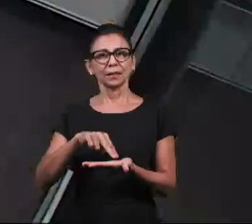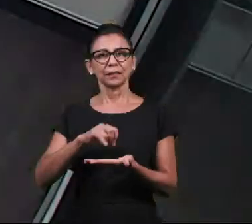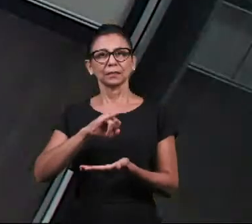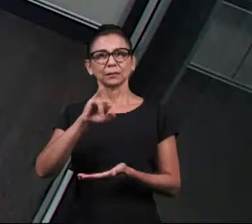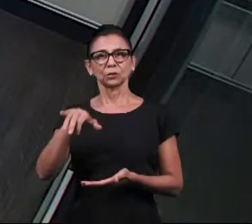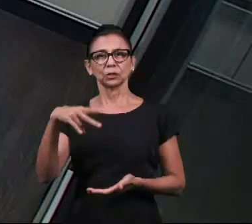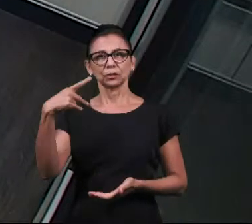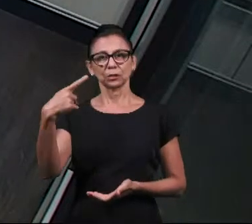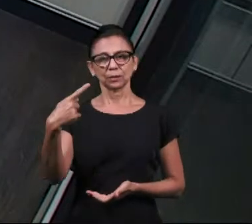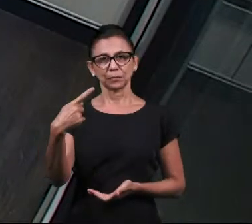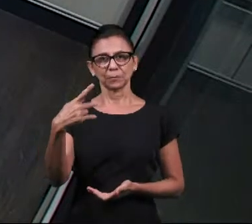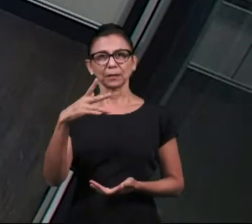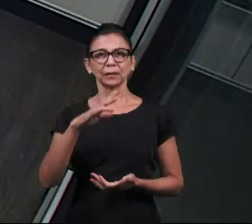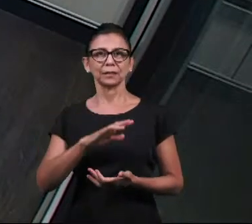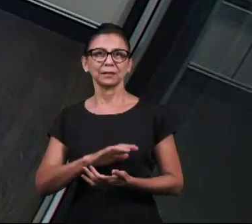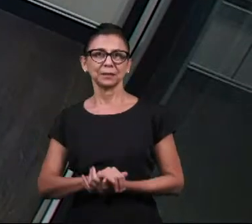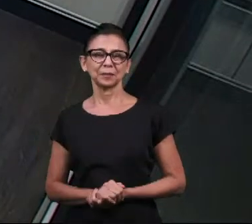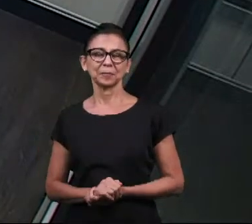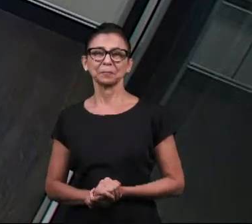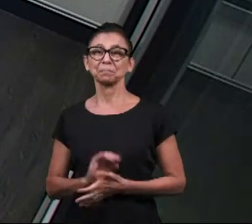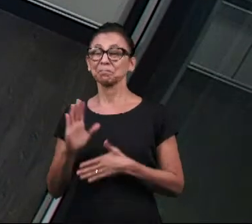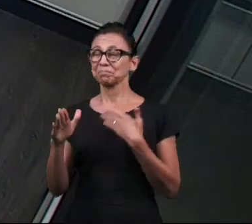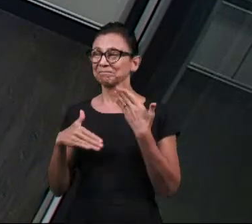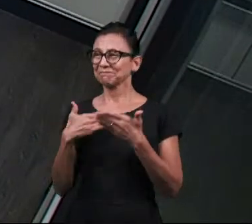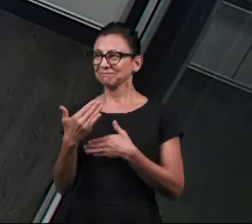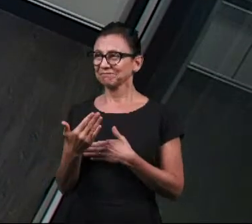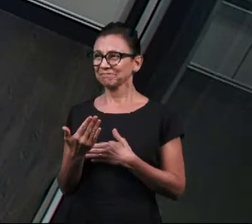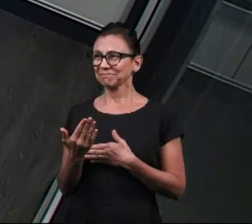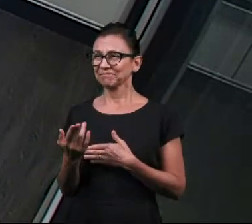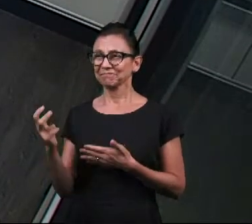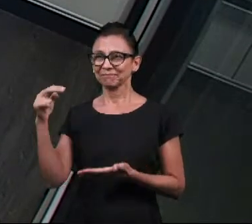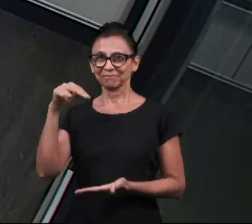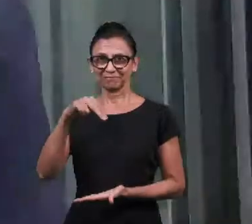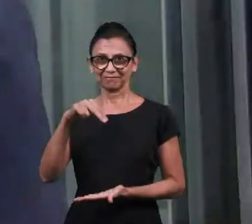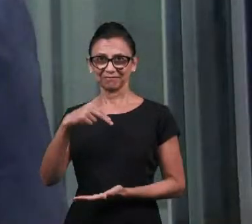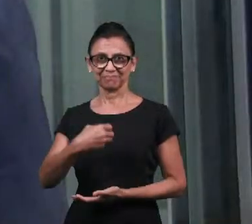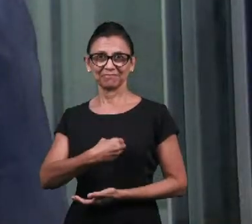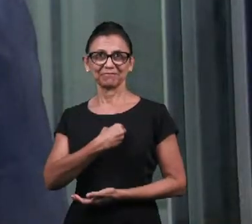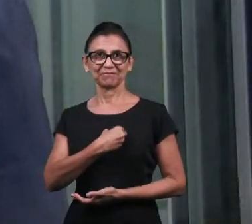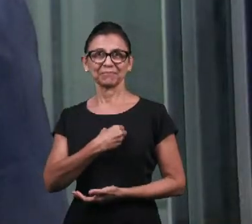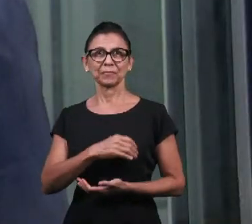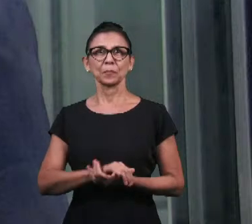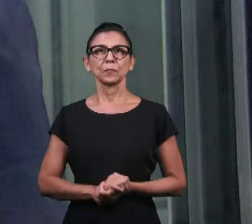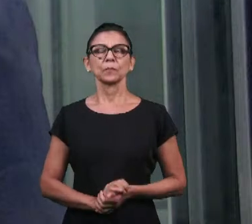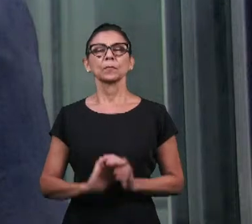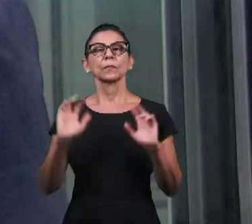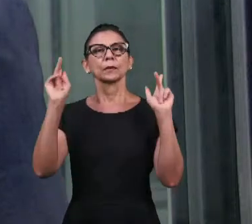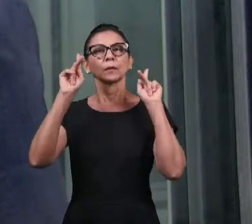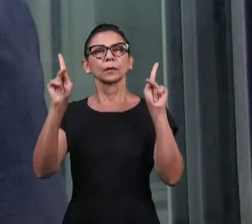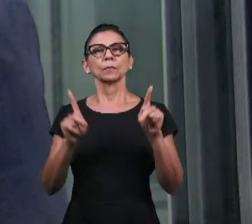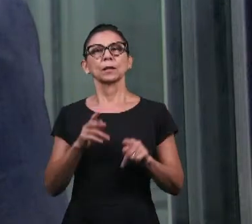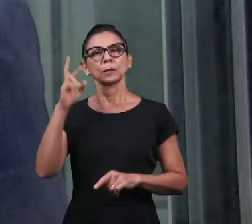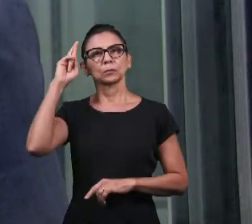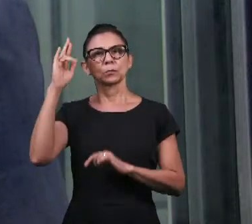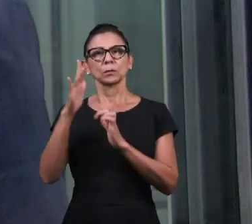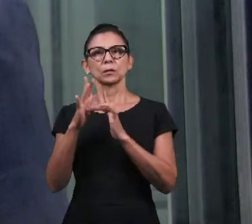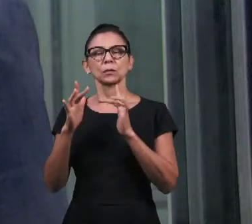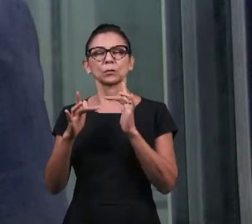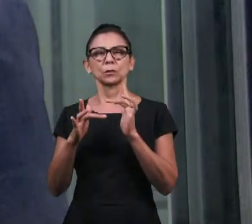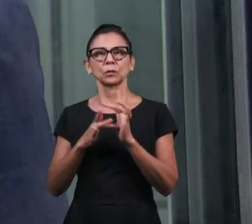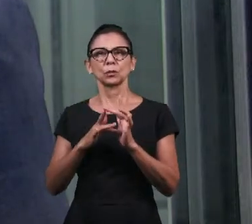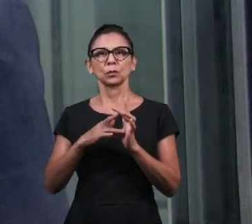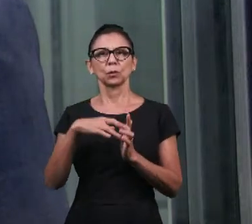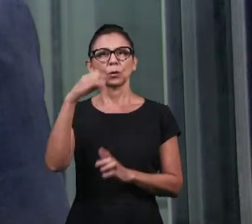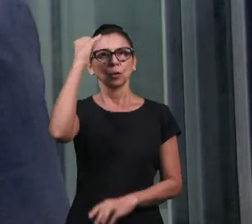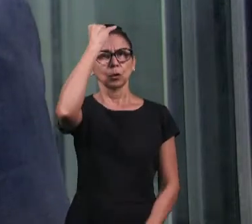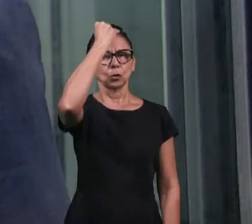alegria recebê-lo mais uma vez pelas nossas plataformas digitais. Paz do Senhor, pastor. A paz do Senhor Jorge, a todos os que nos